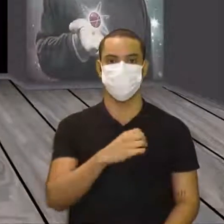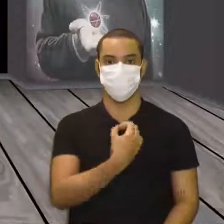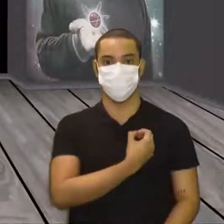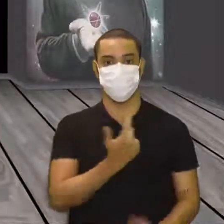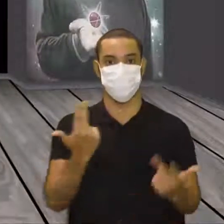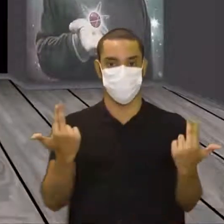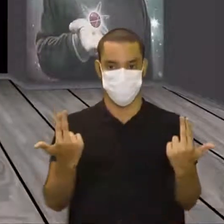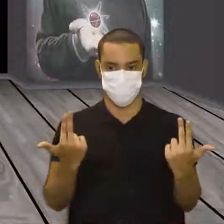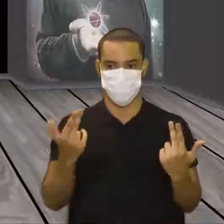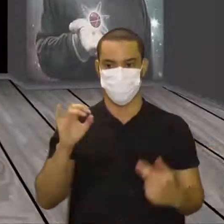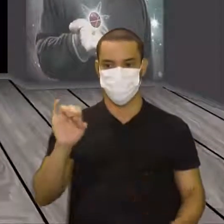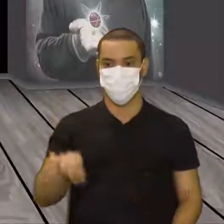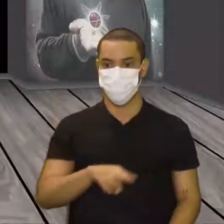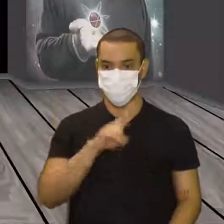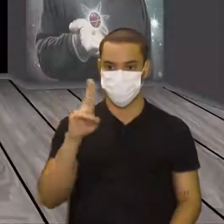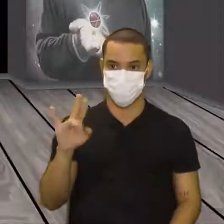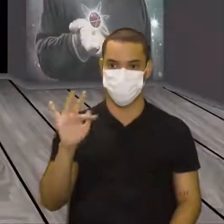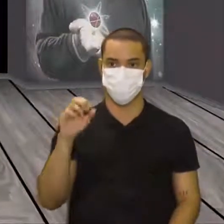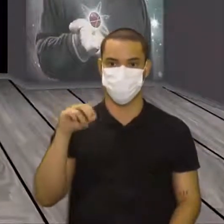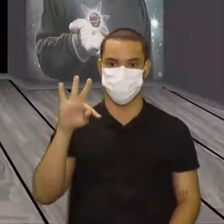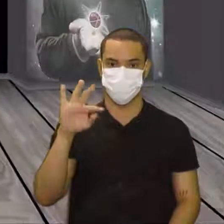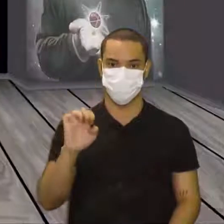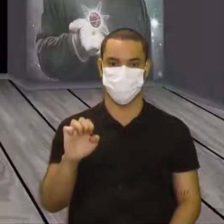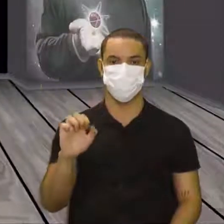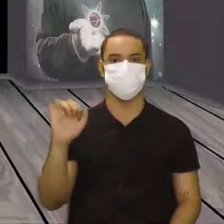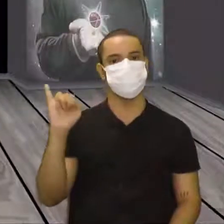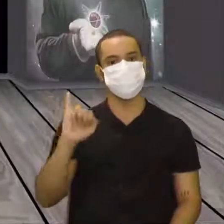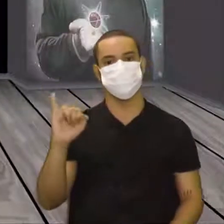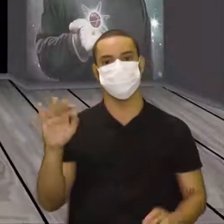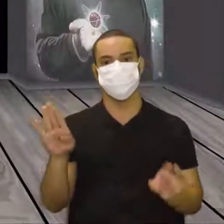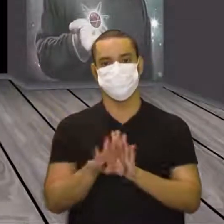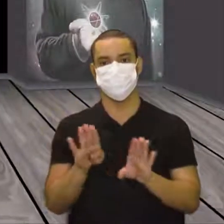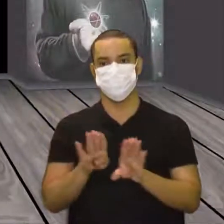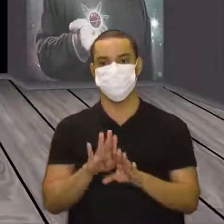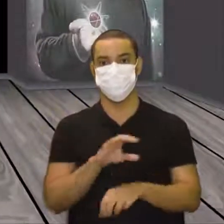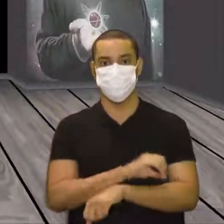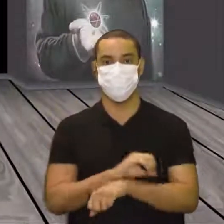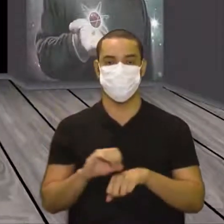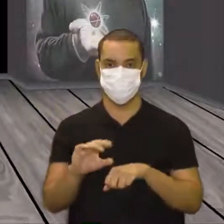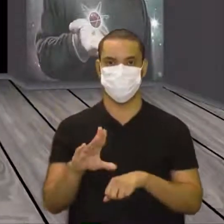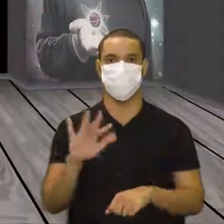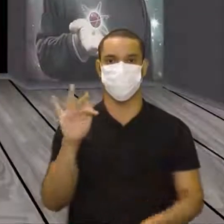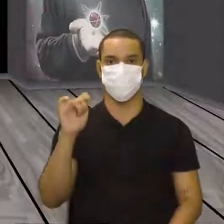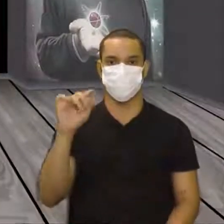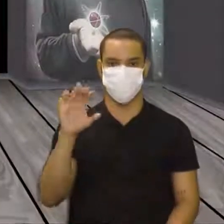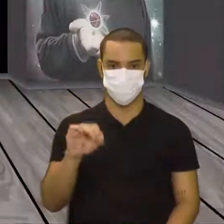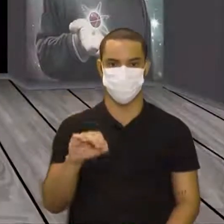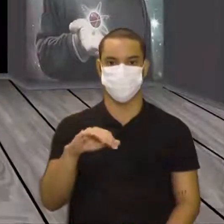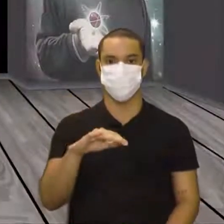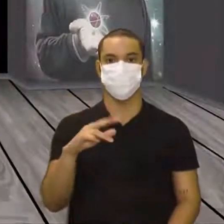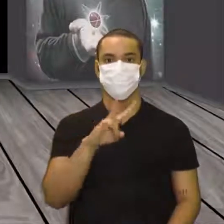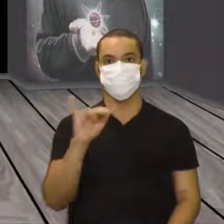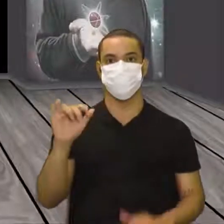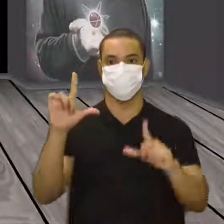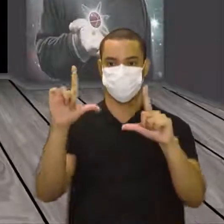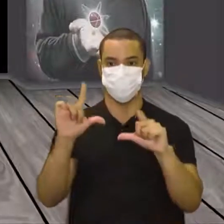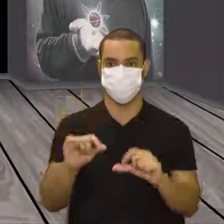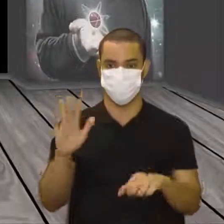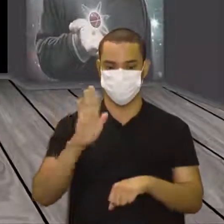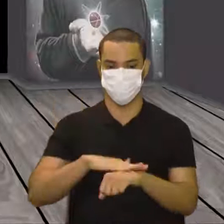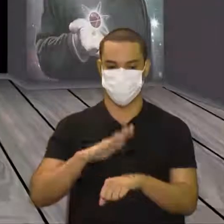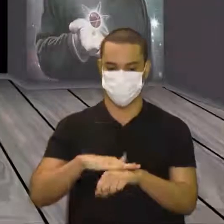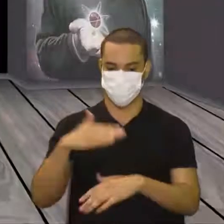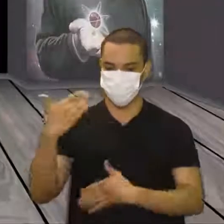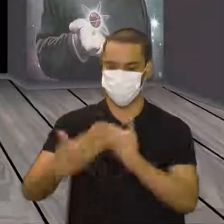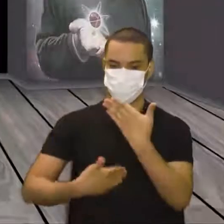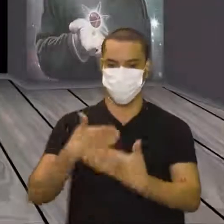eu tenho aqui a minha fonte e o meu condutor e o meu fluxo desse campo está diminuindo com o passar do tempo. Aí eu